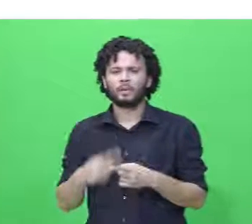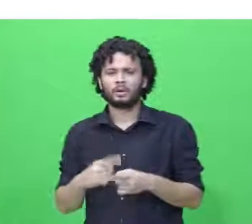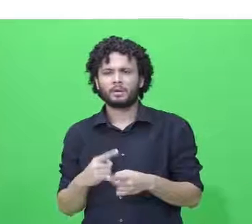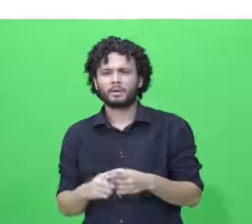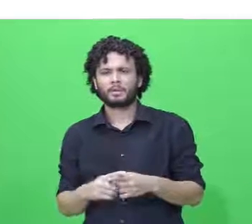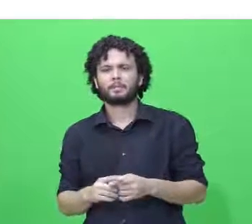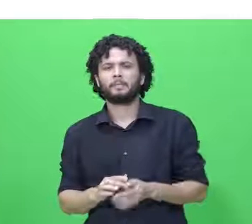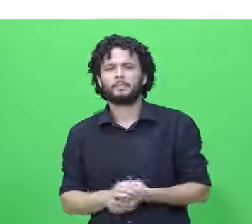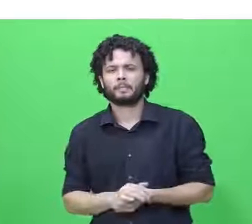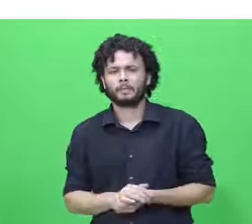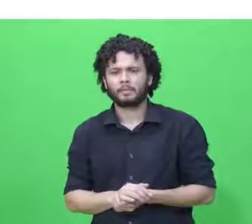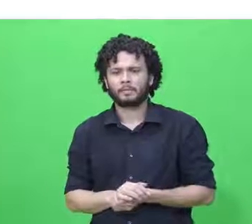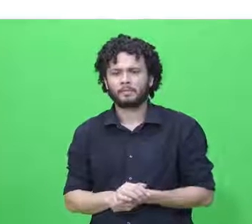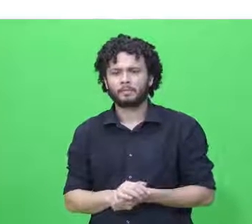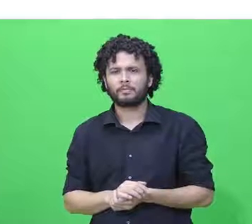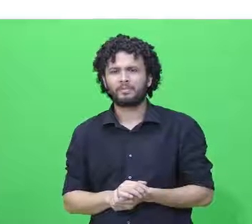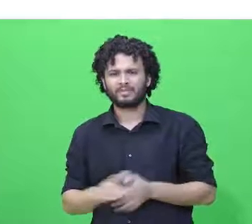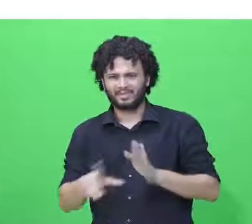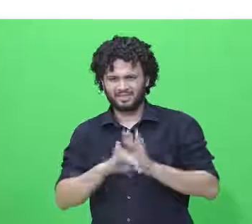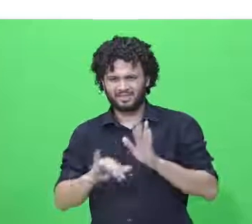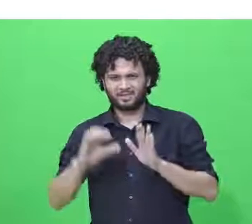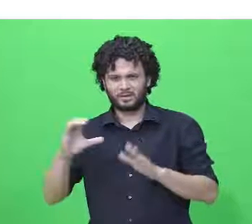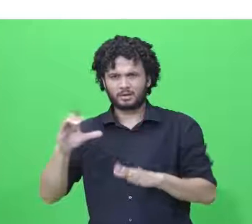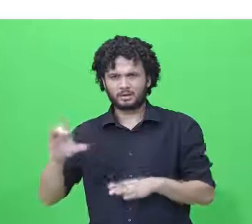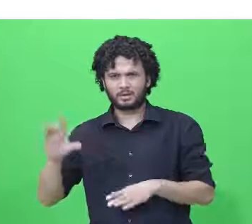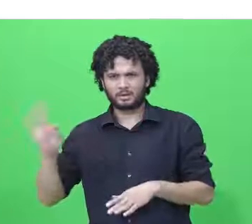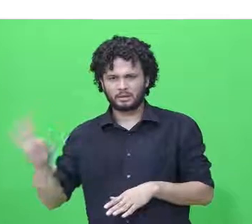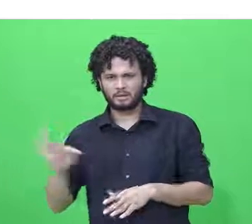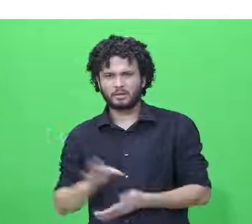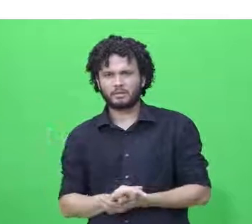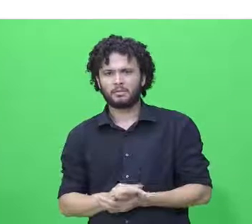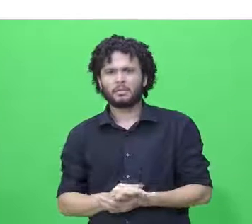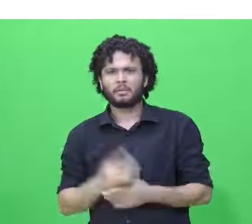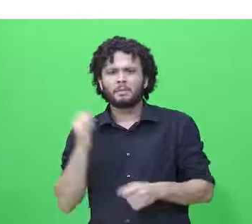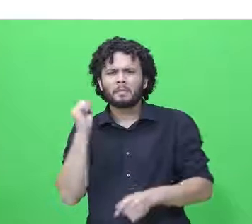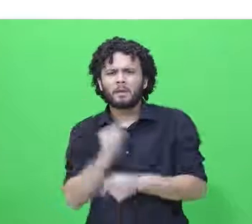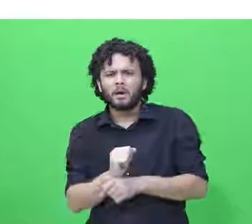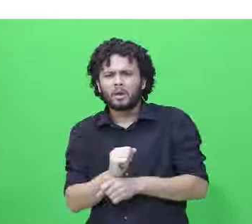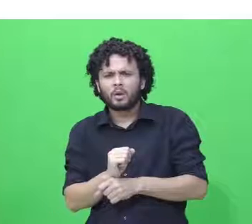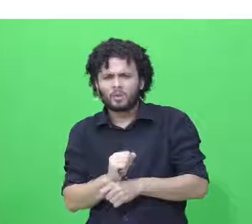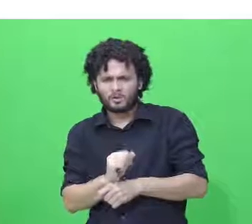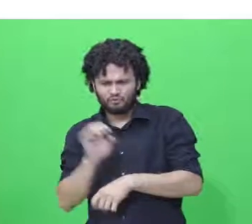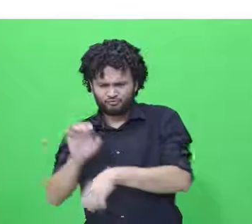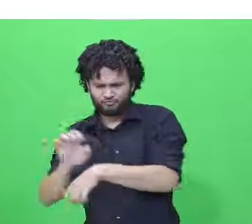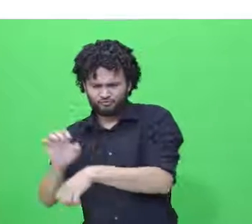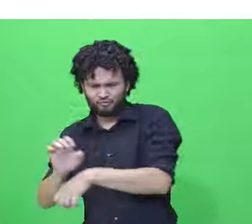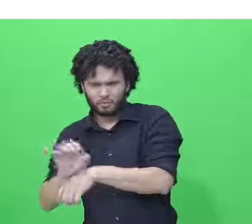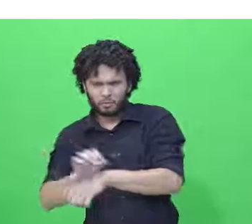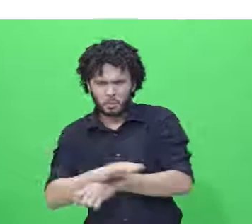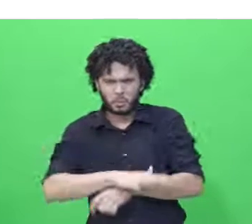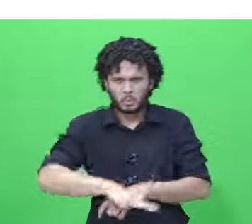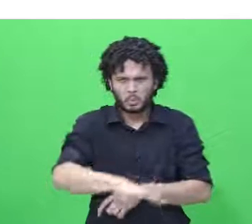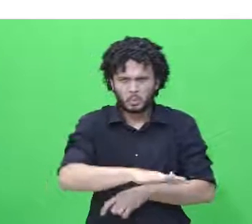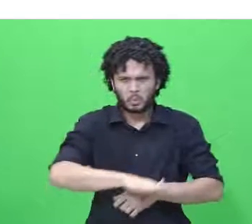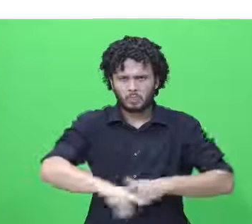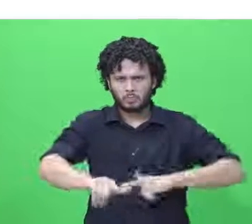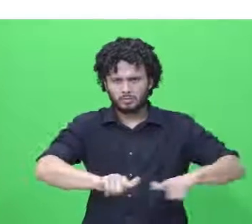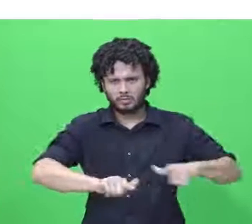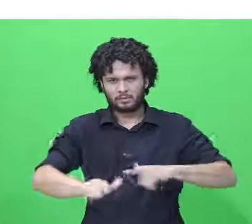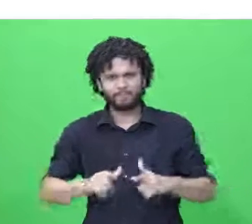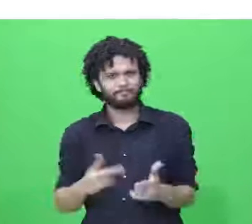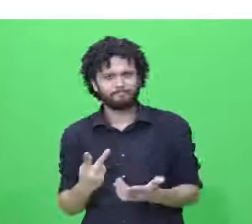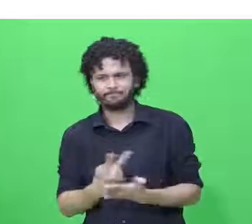da consolidação das leis do trabalho, que impediu o controle estatal sobre as atividades políticas da classe